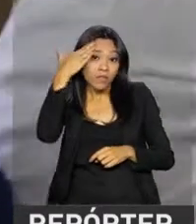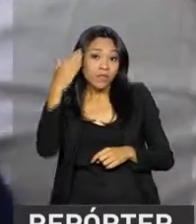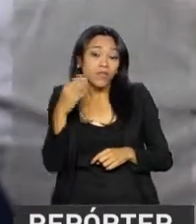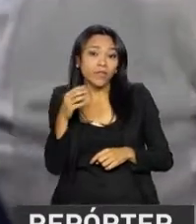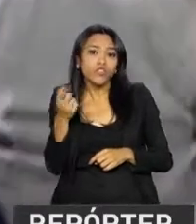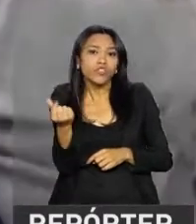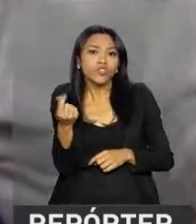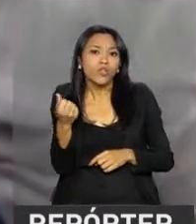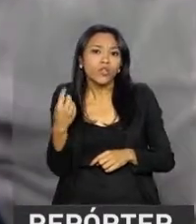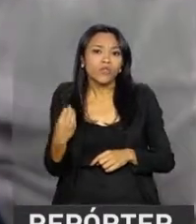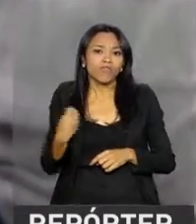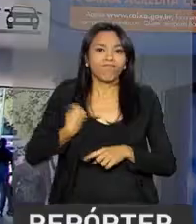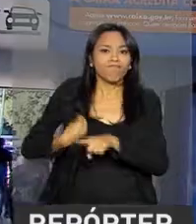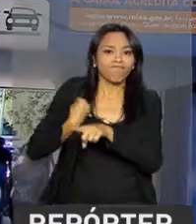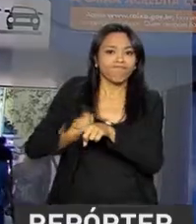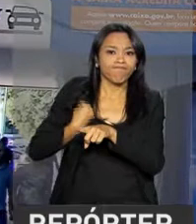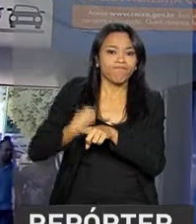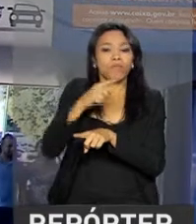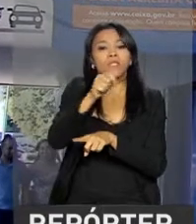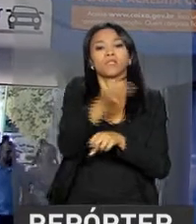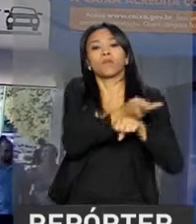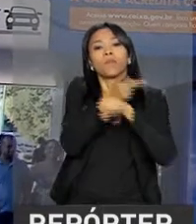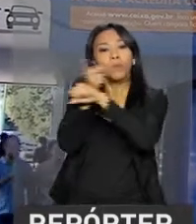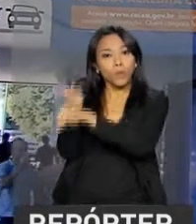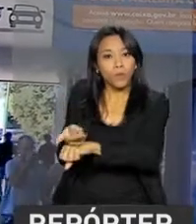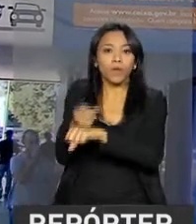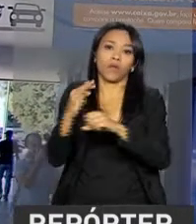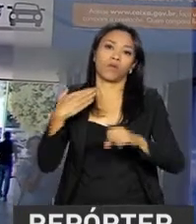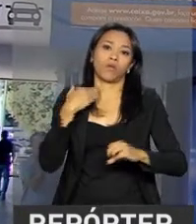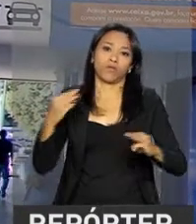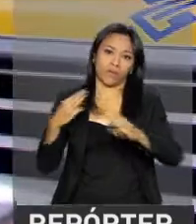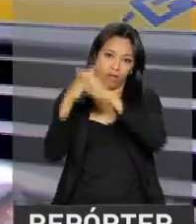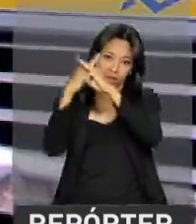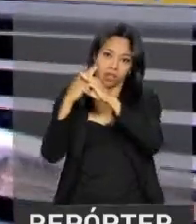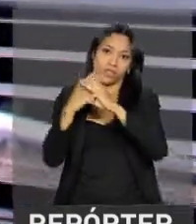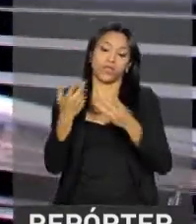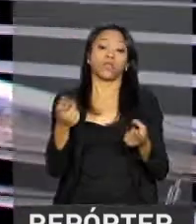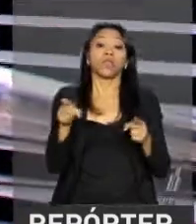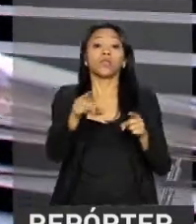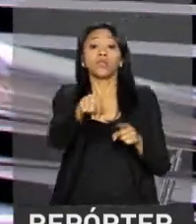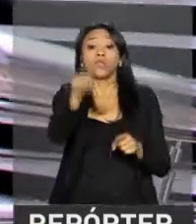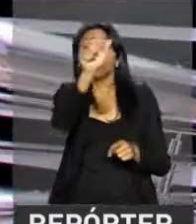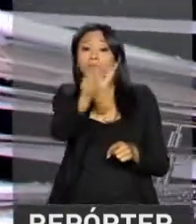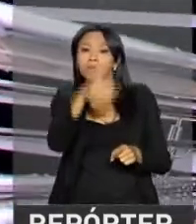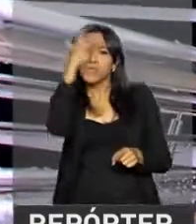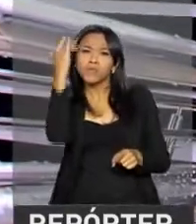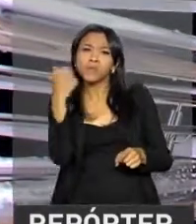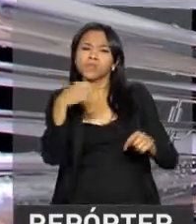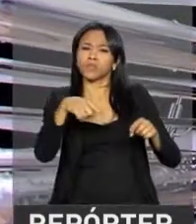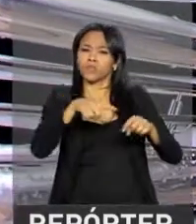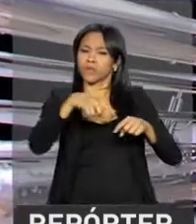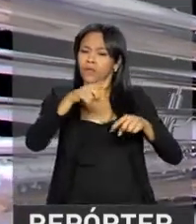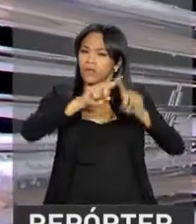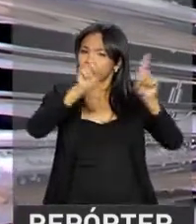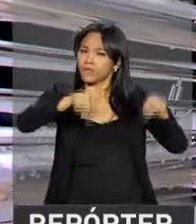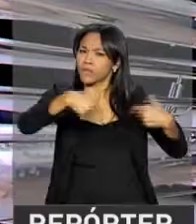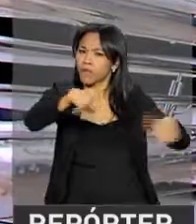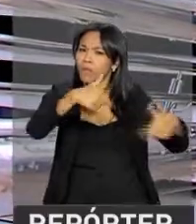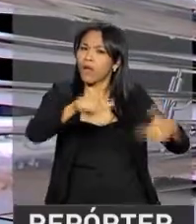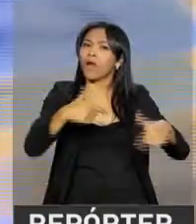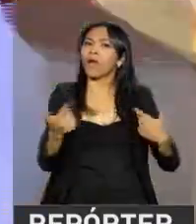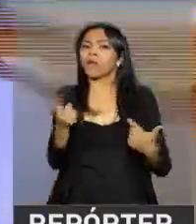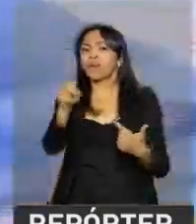trabalhadores da iniciativa privada devem procurar a caixa econômica federal e servidores e empregados públicos o banco do